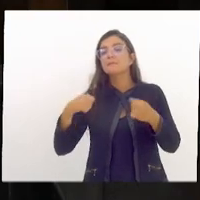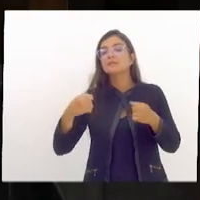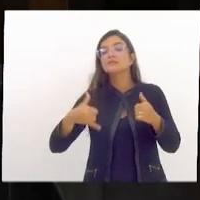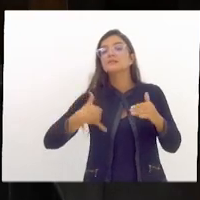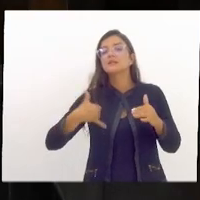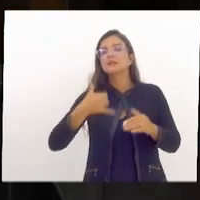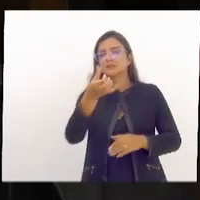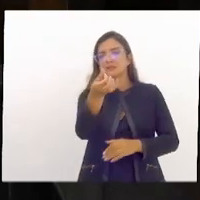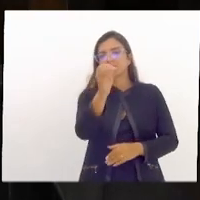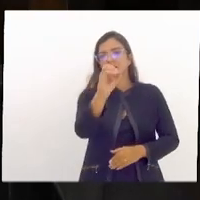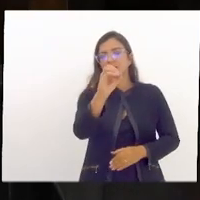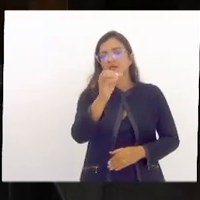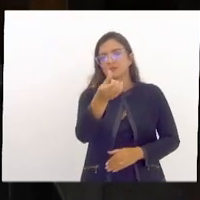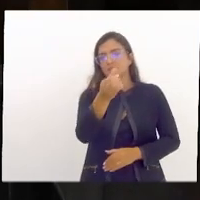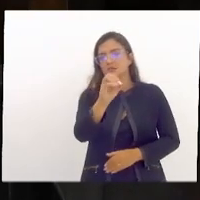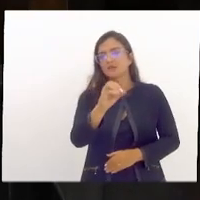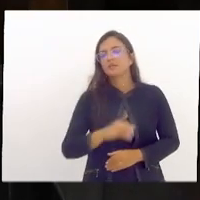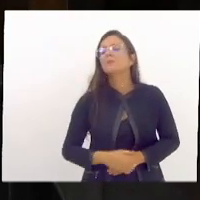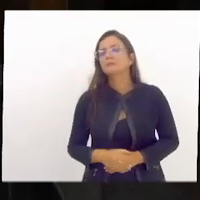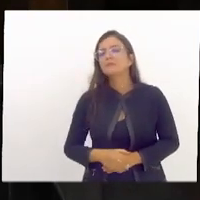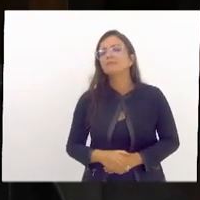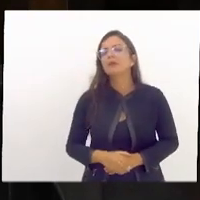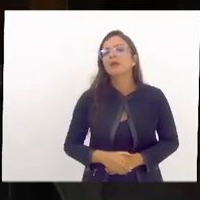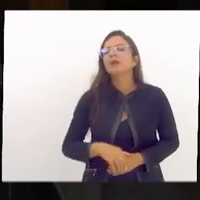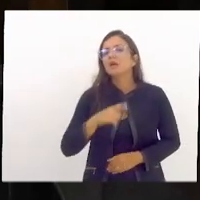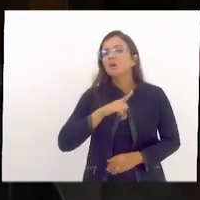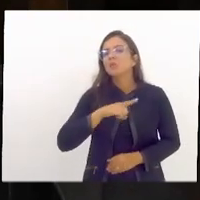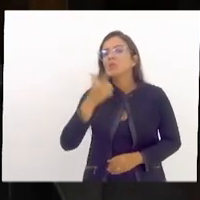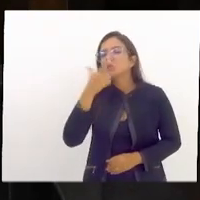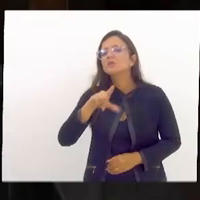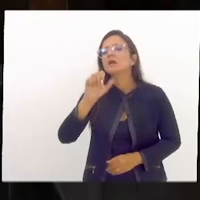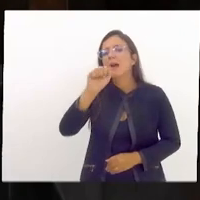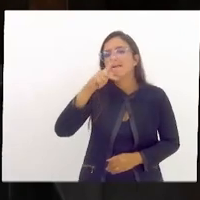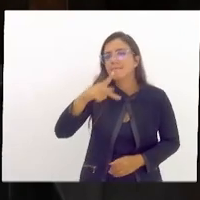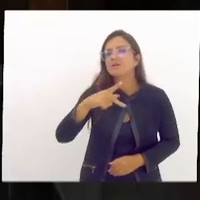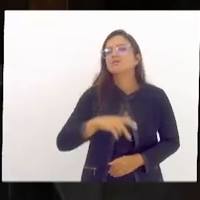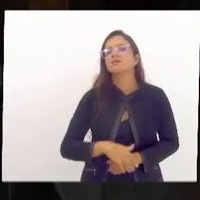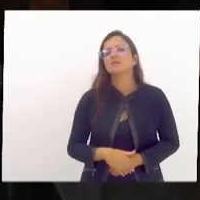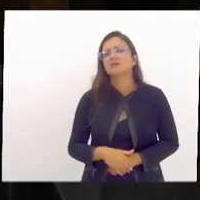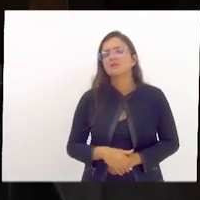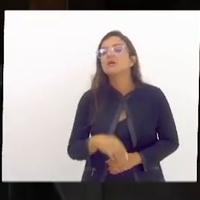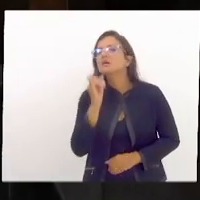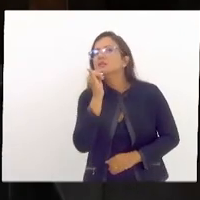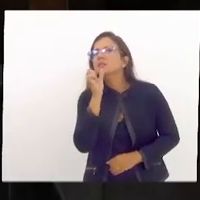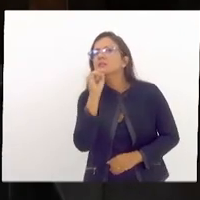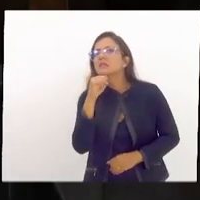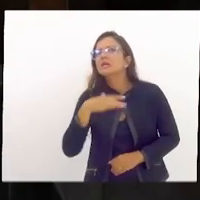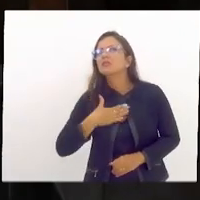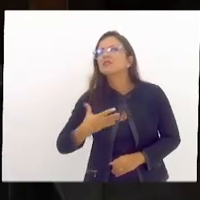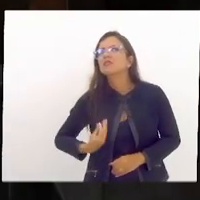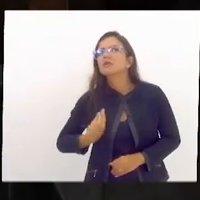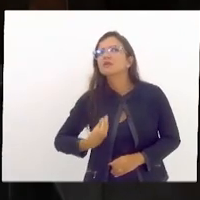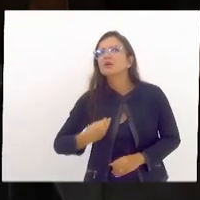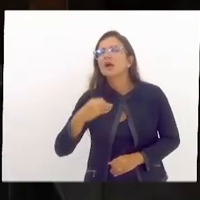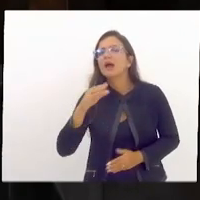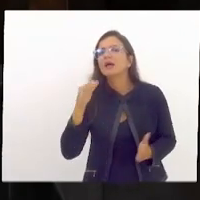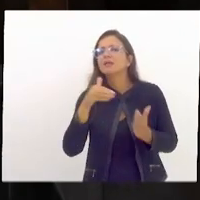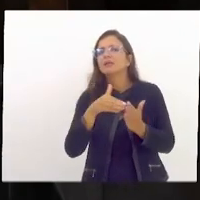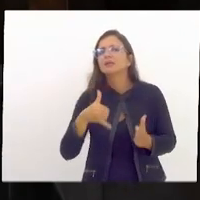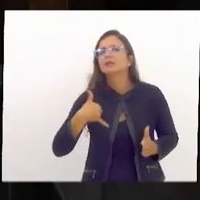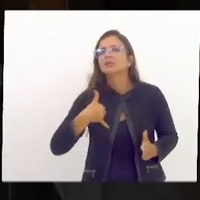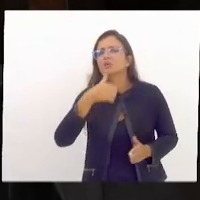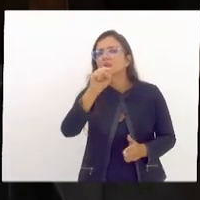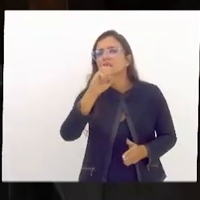60 anos e poderia me aposentar. Se eu vivo até os 80, eu